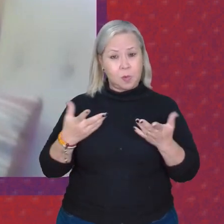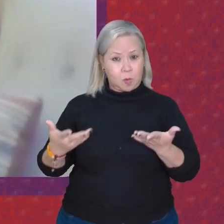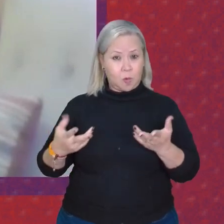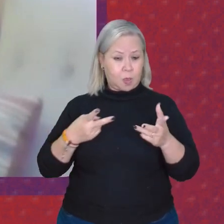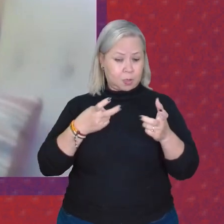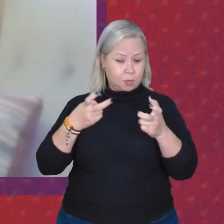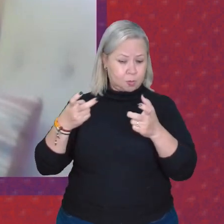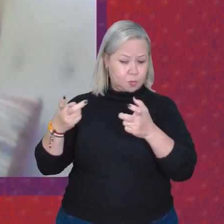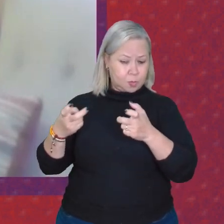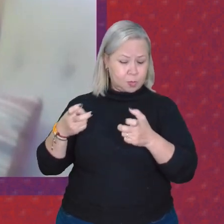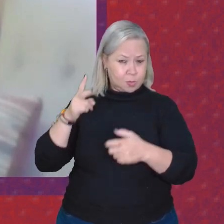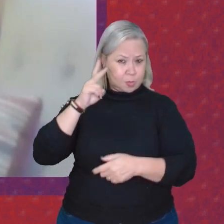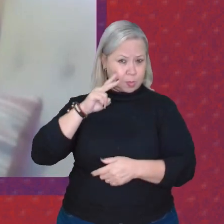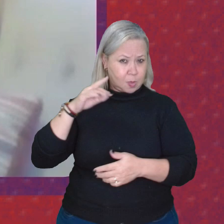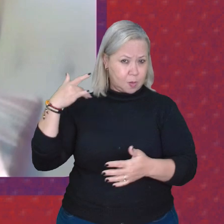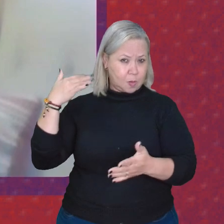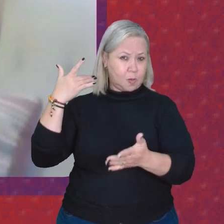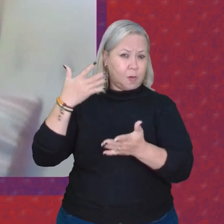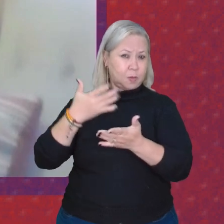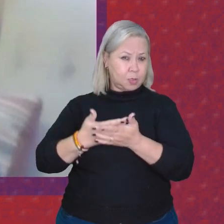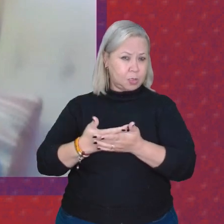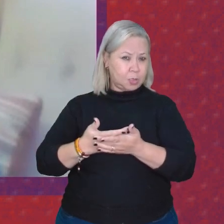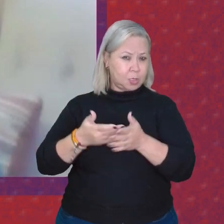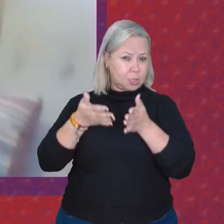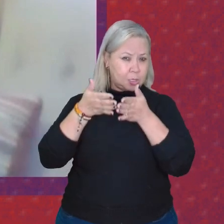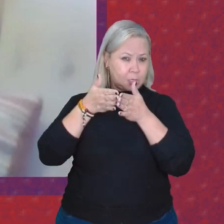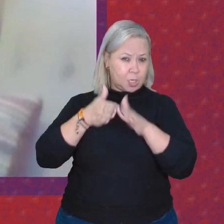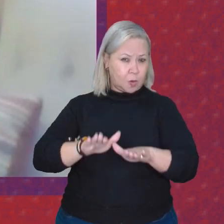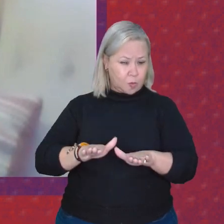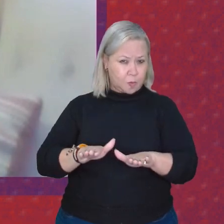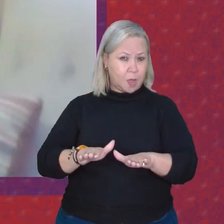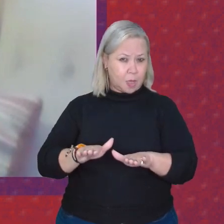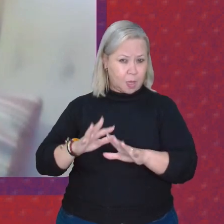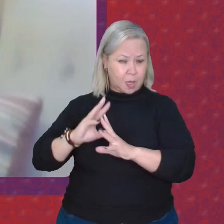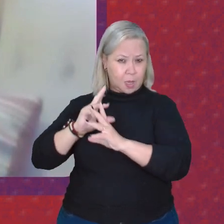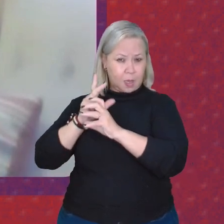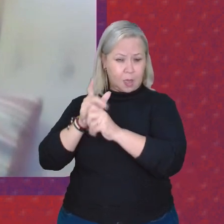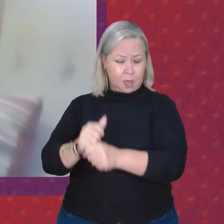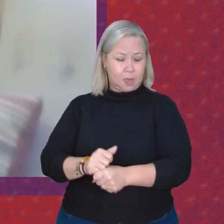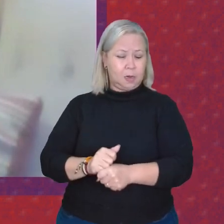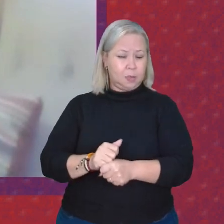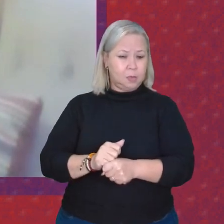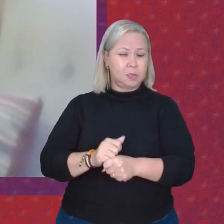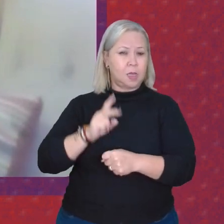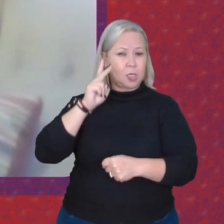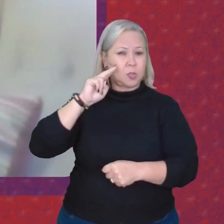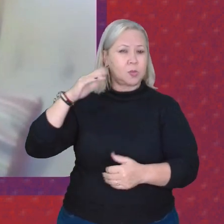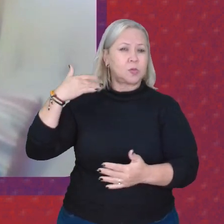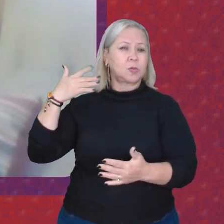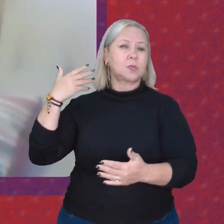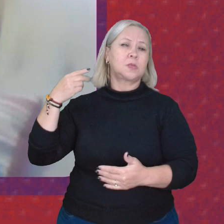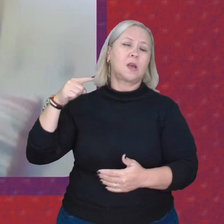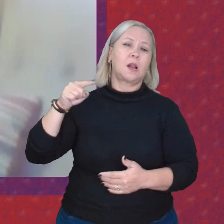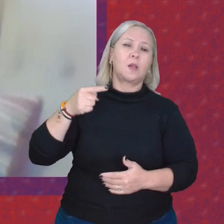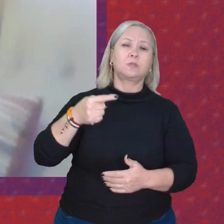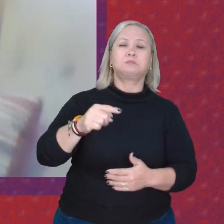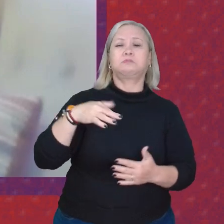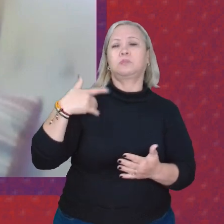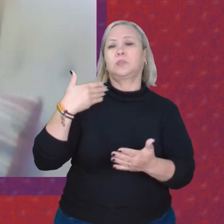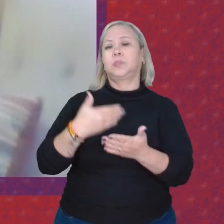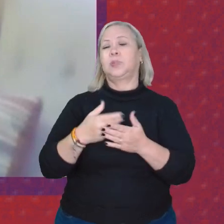nossa história, né, a gente recupera como ao longo, né,